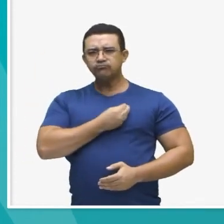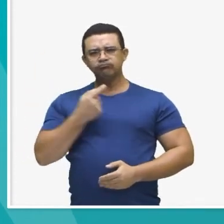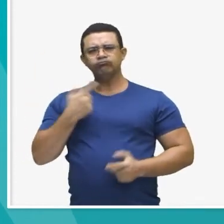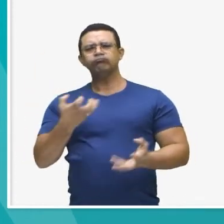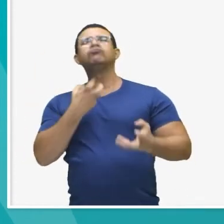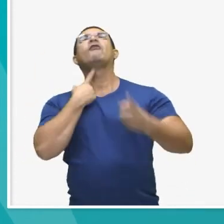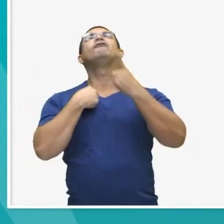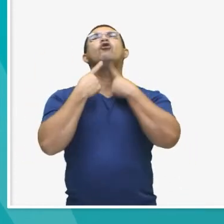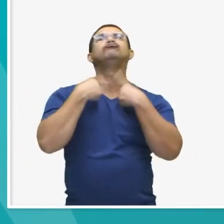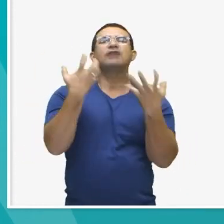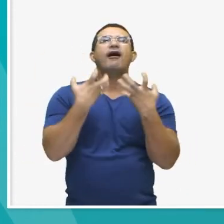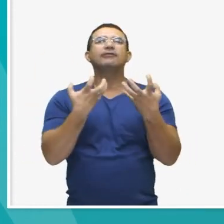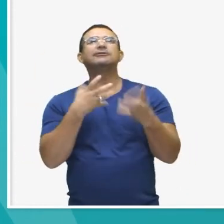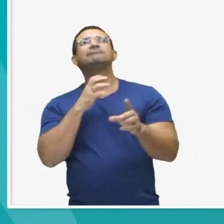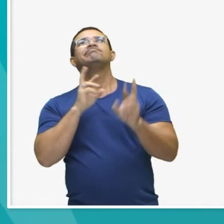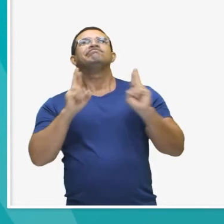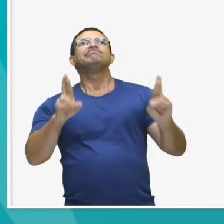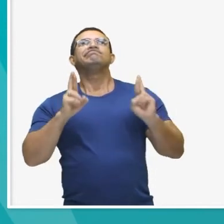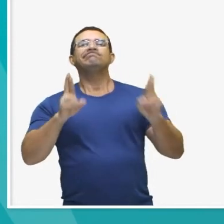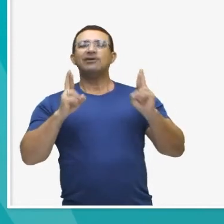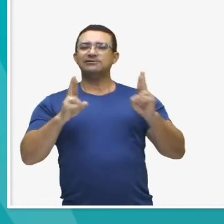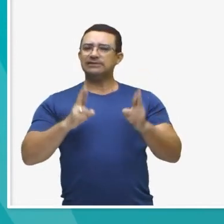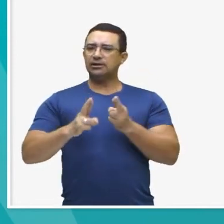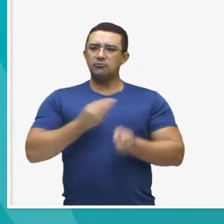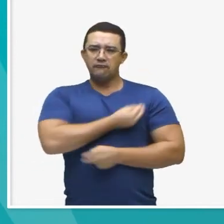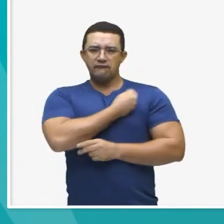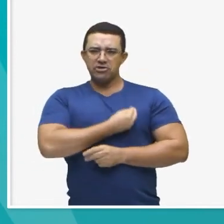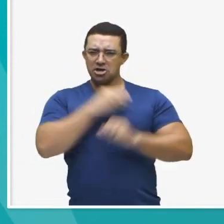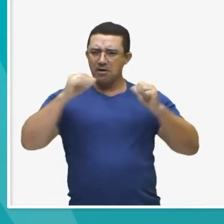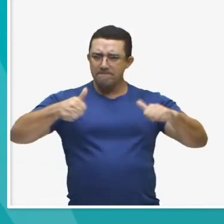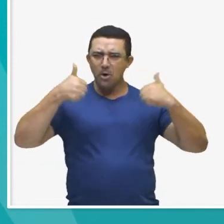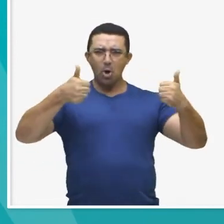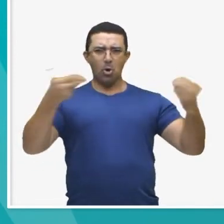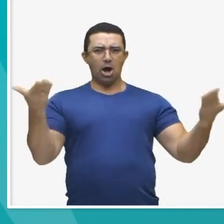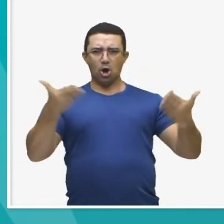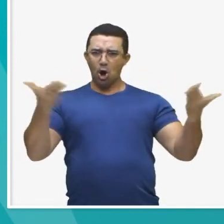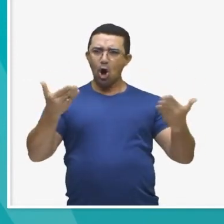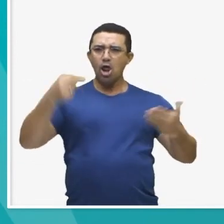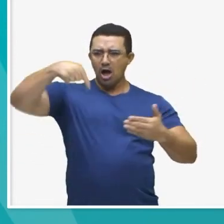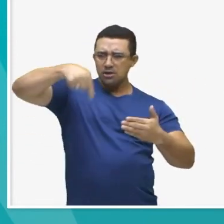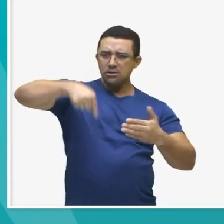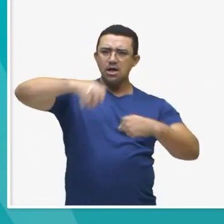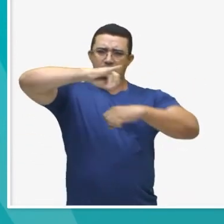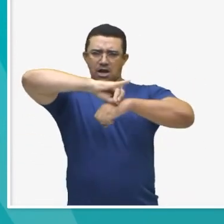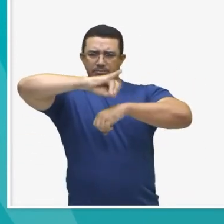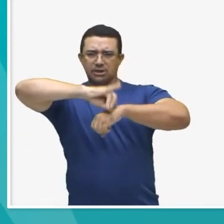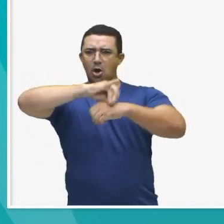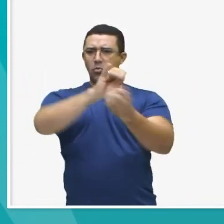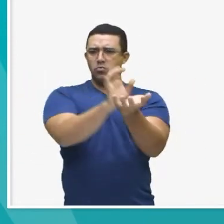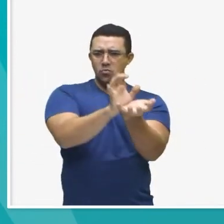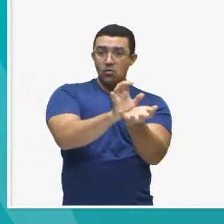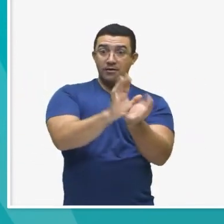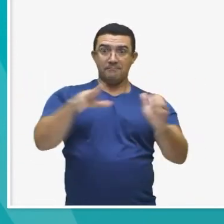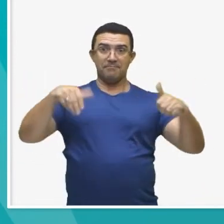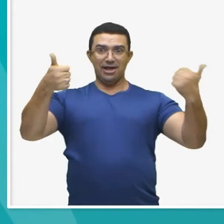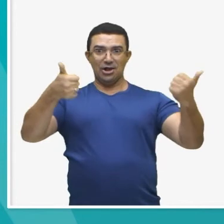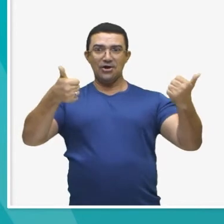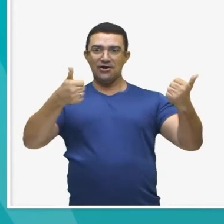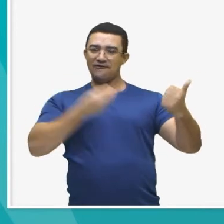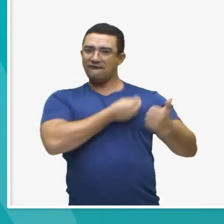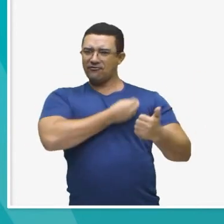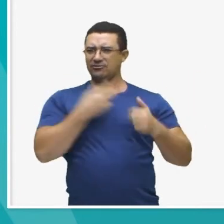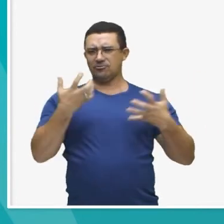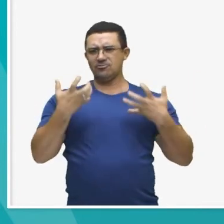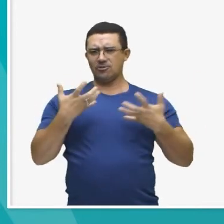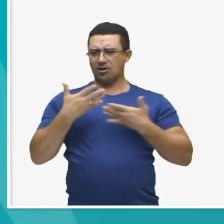esperança renovada, né? Ele vai finalmente visualizar a vitória da vida. Por quê? Porque quando ele chega a